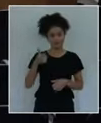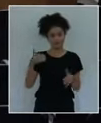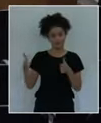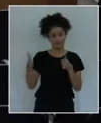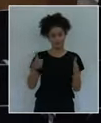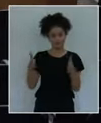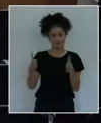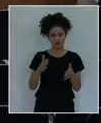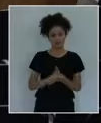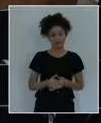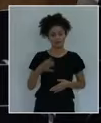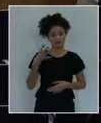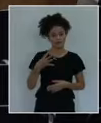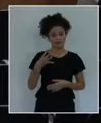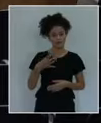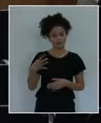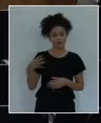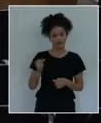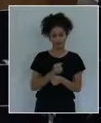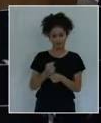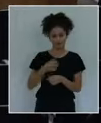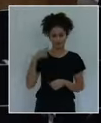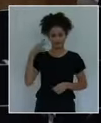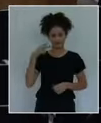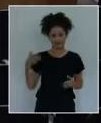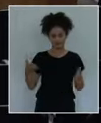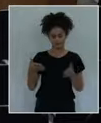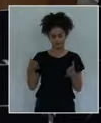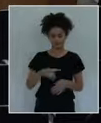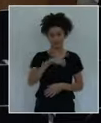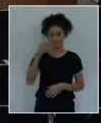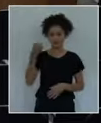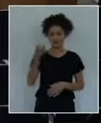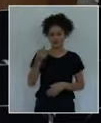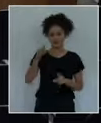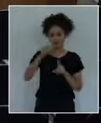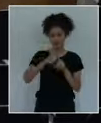da quarta sessão legislativa da atual legislatura em